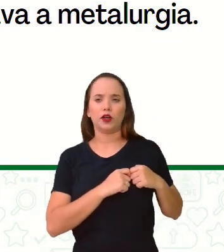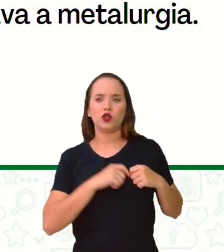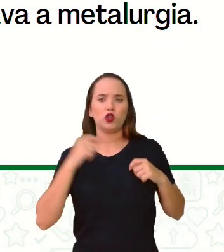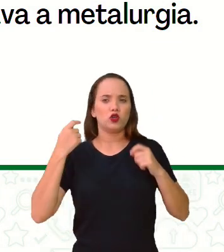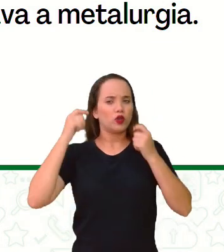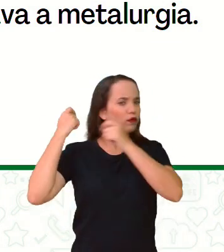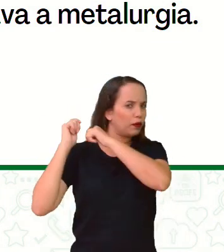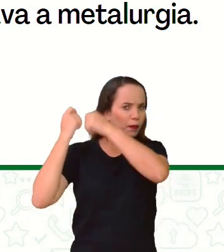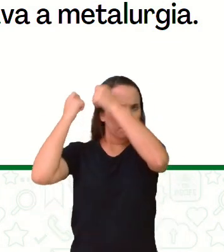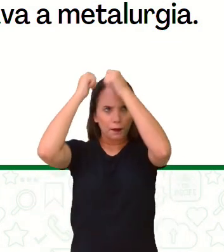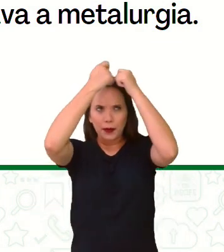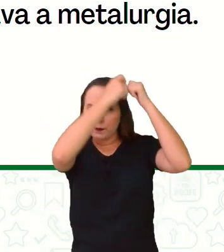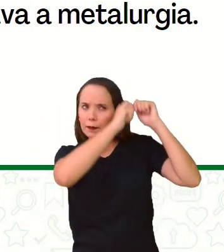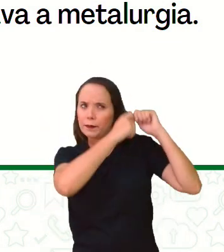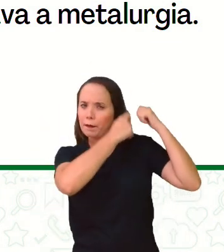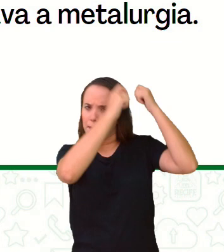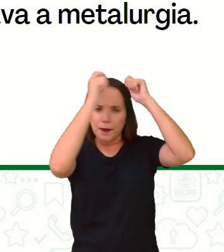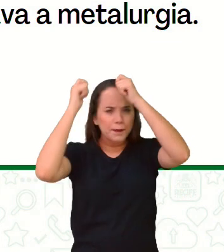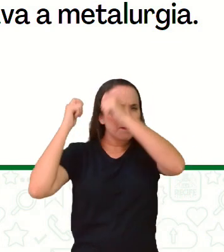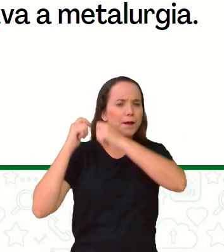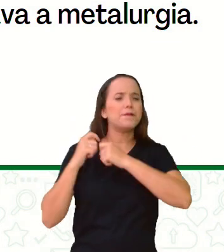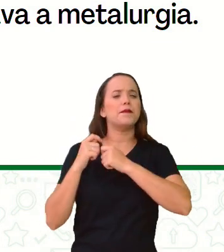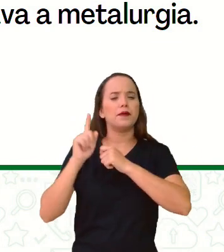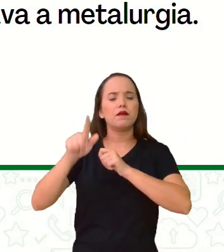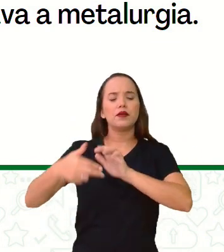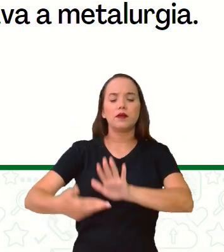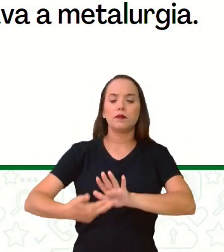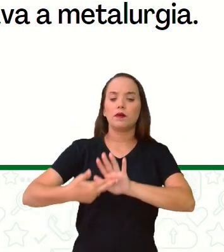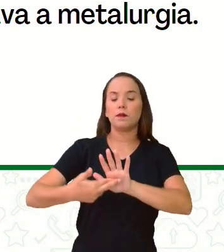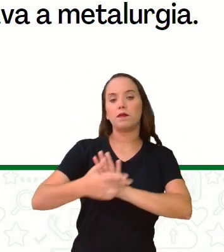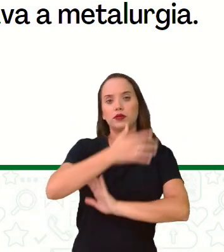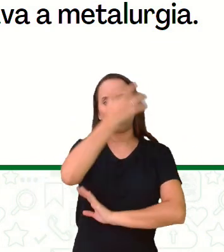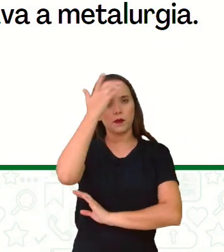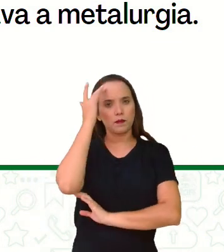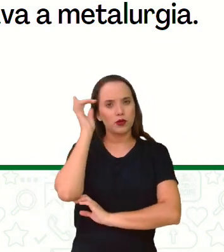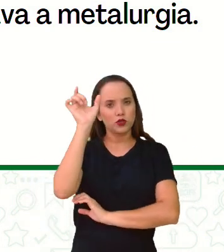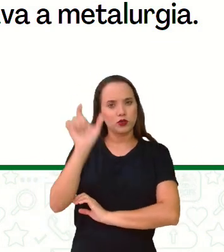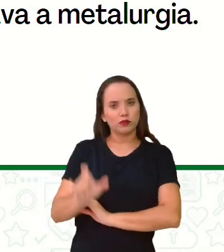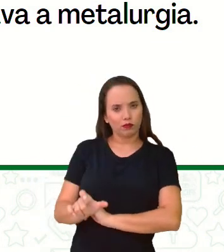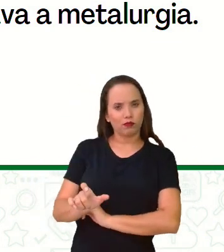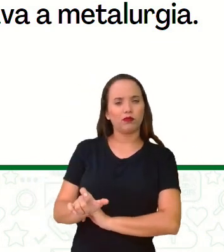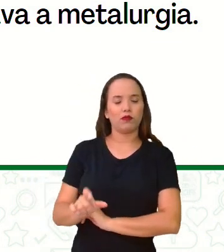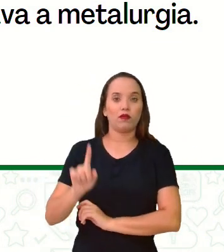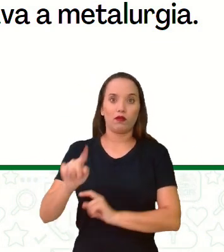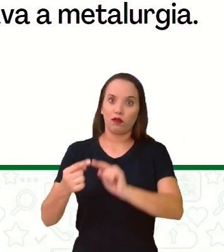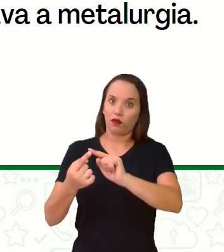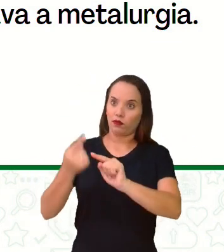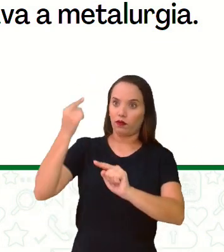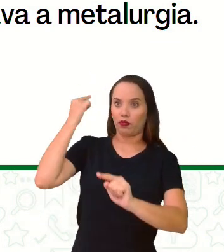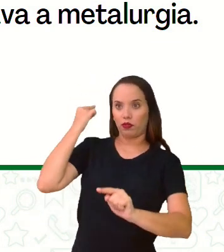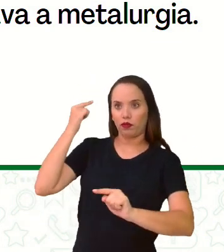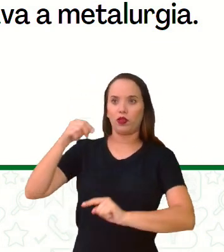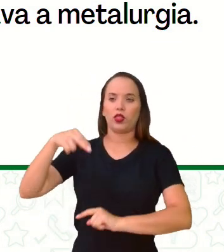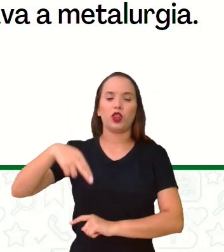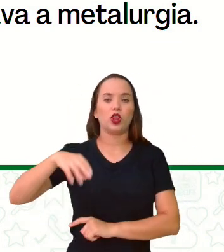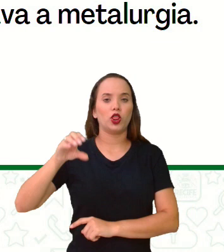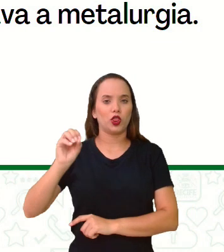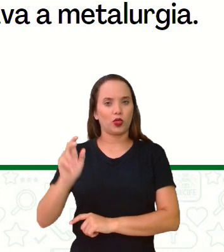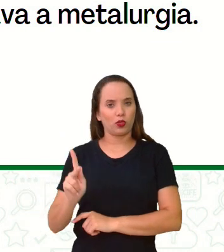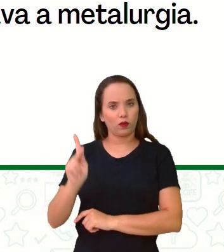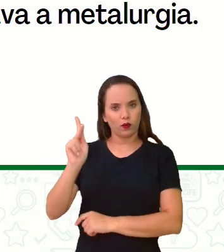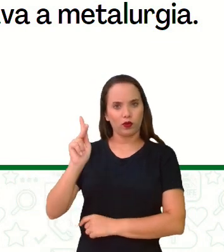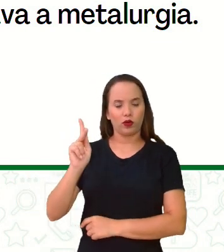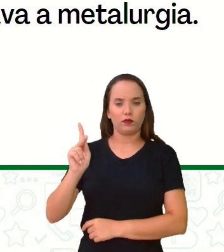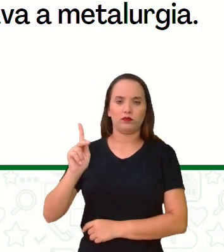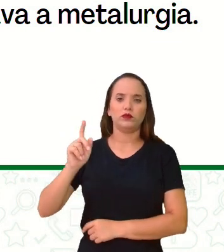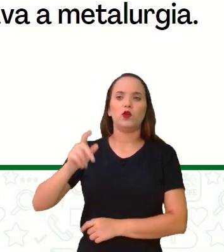adornando a pessoa que está sendo representada na escultura. Ela é da antiga civilização de Nok, fica lá na Nigéria. É